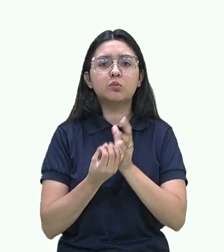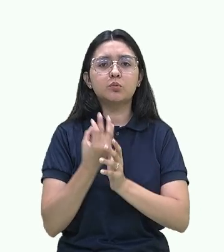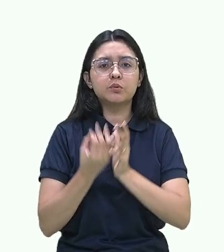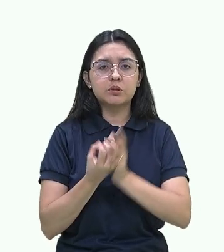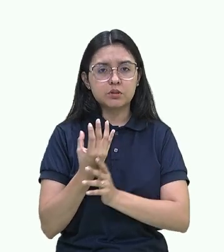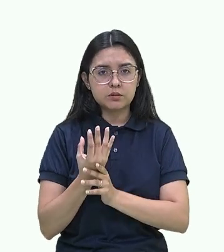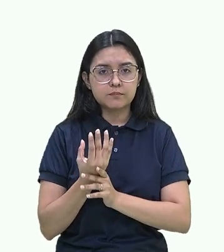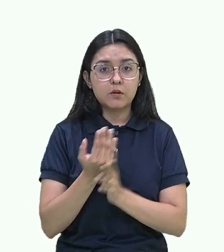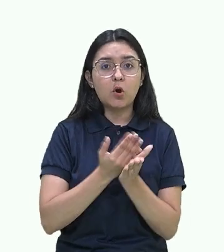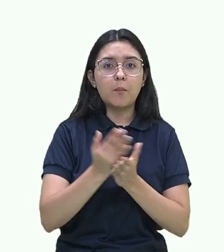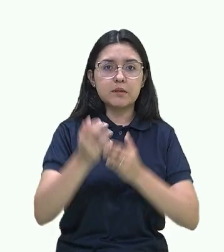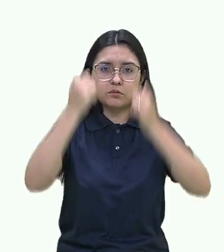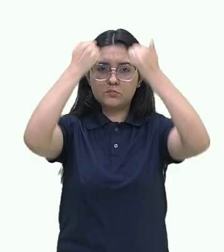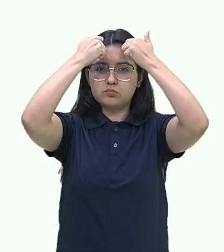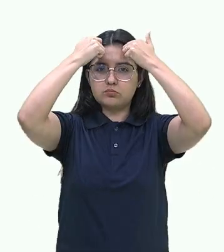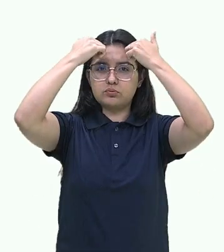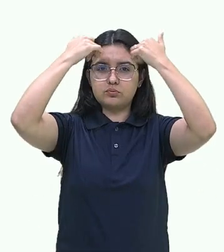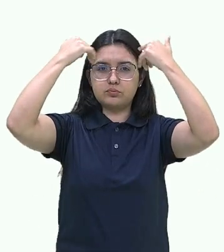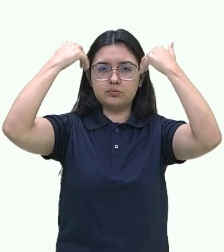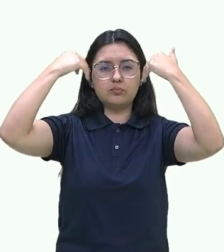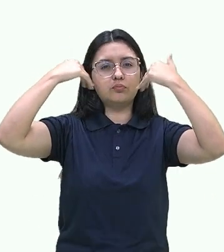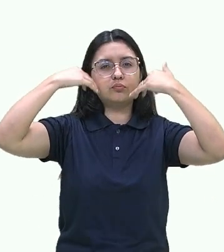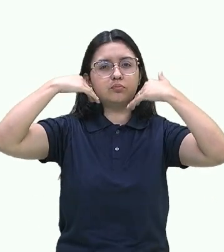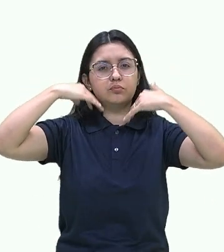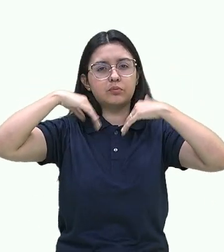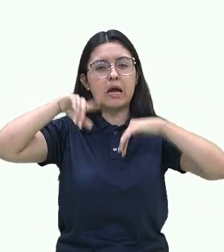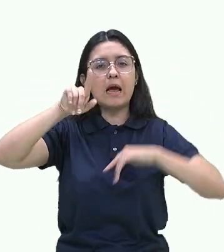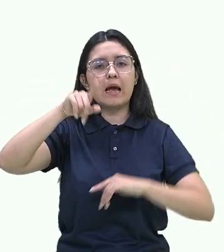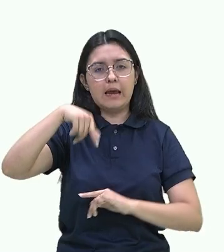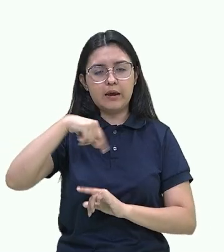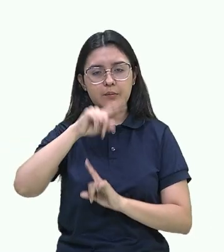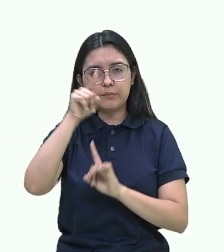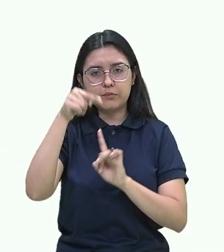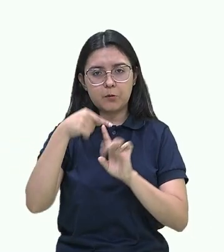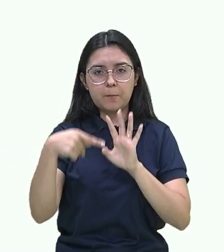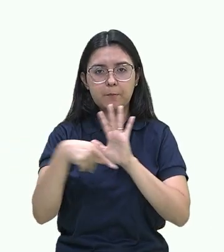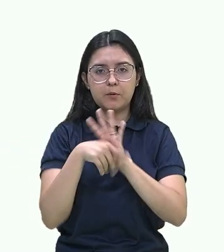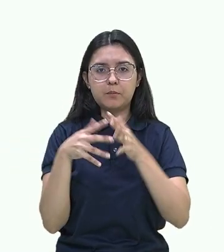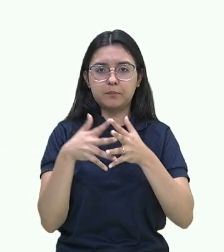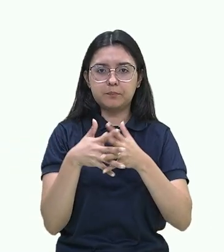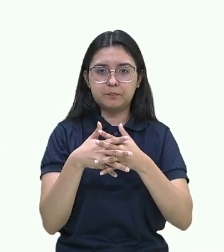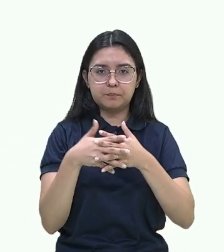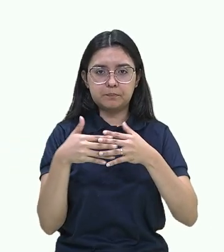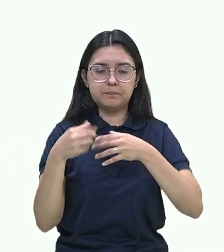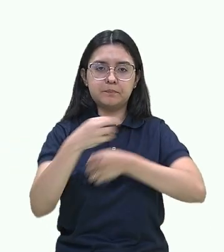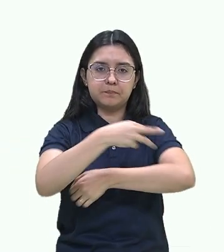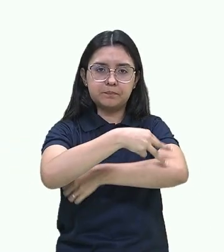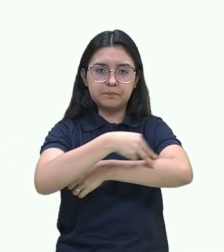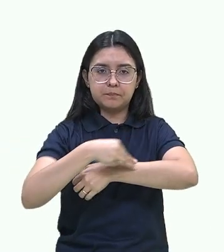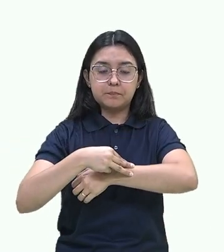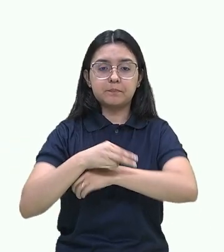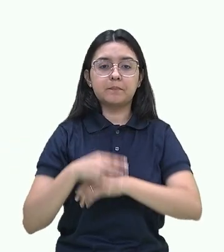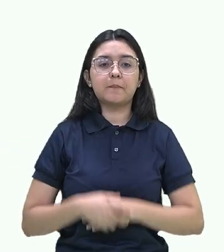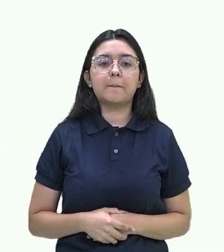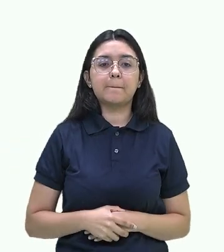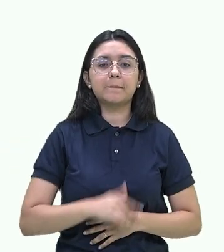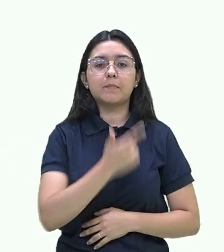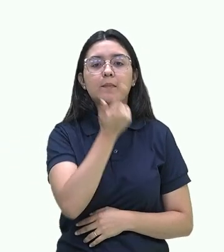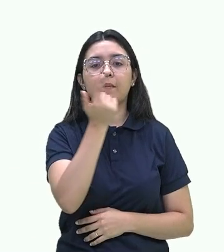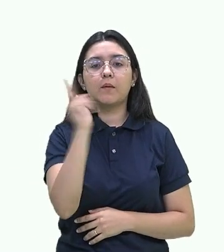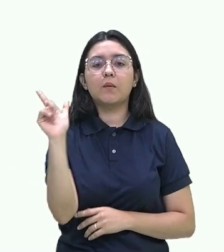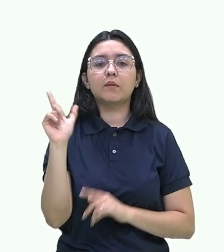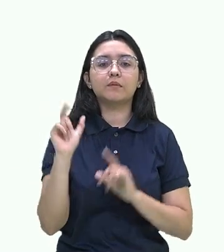até começa a suar. Então, esta é uma das funções do tecido muscular. Vamos ver aí outra função,